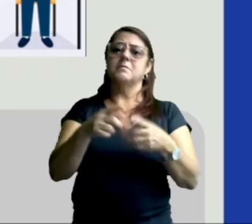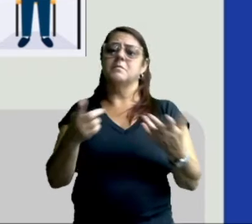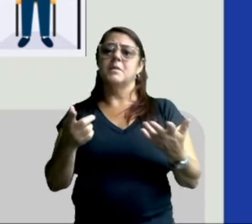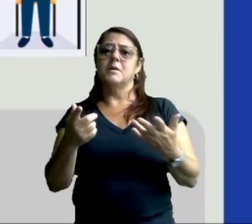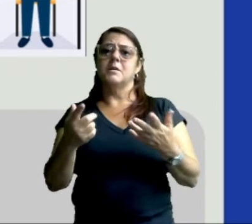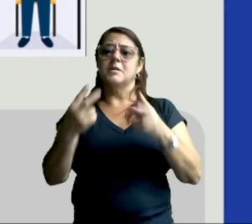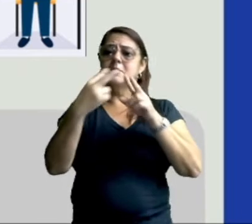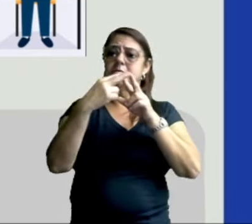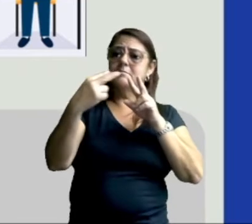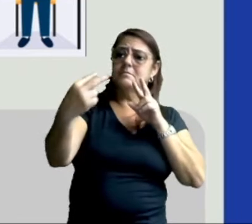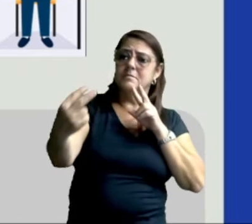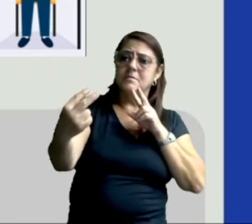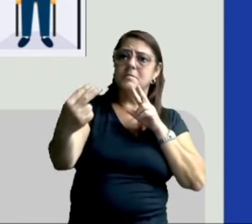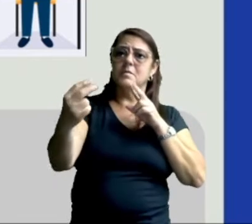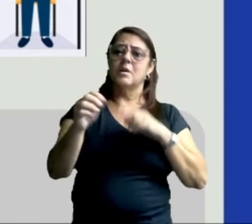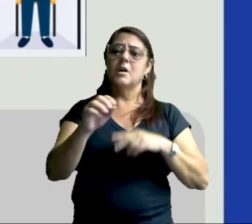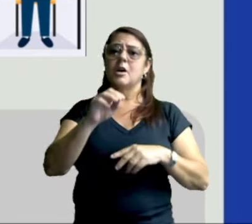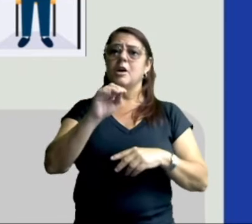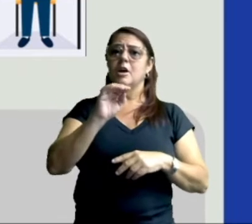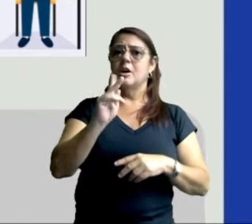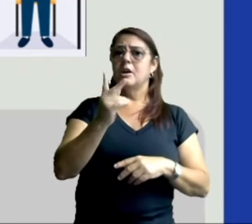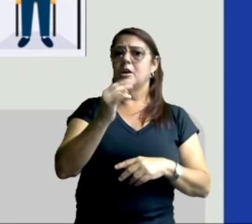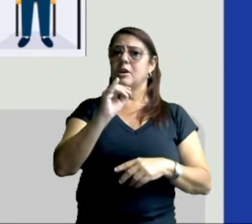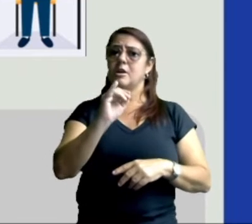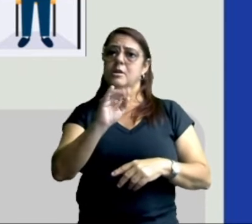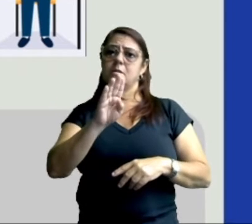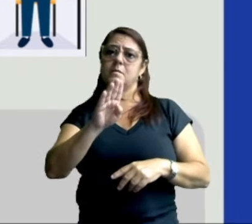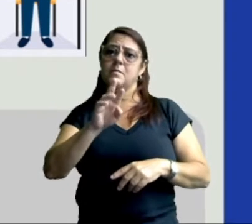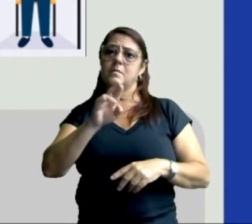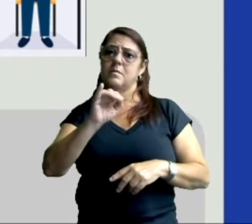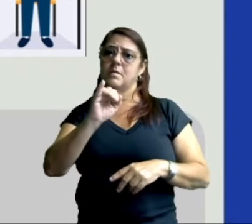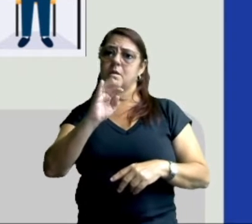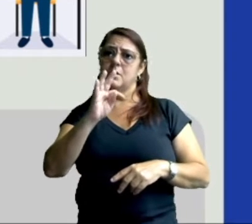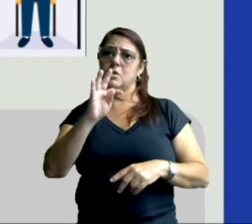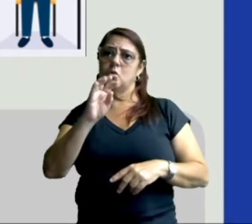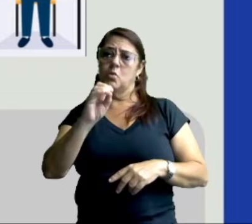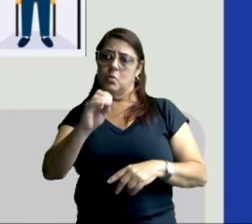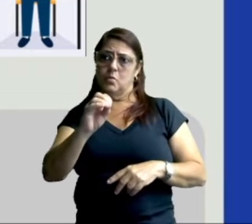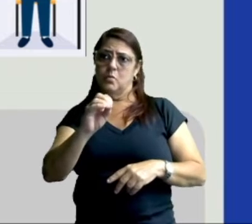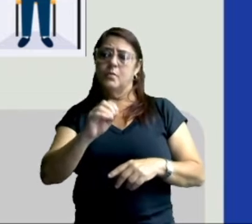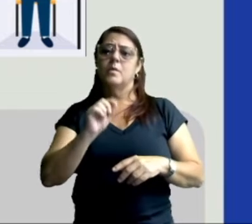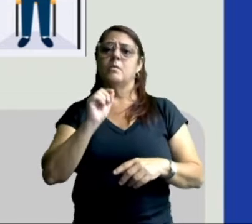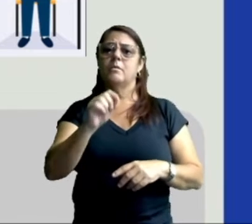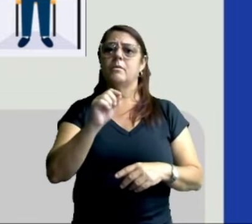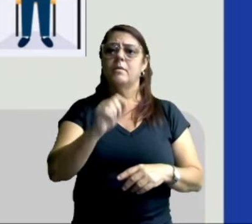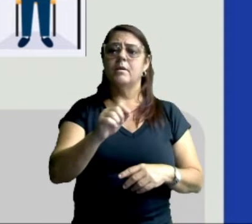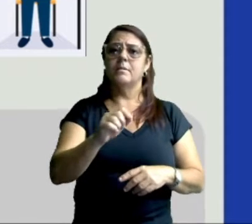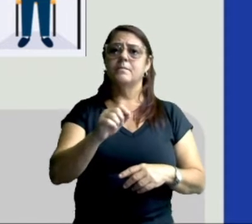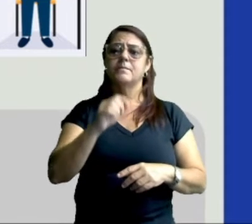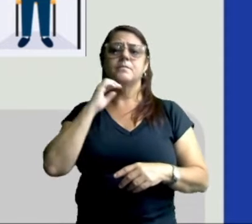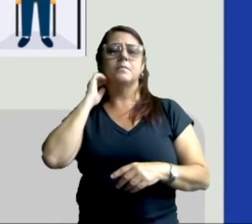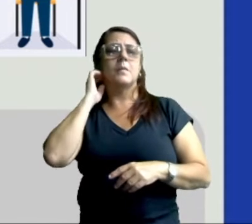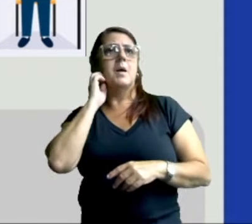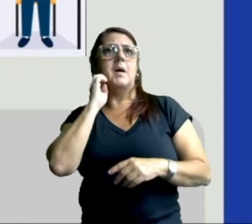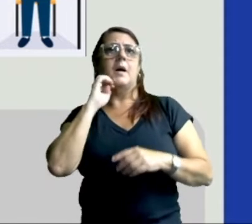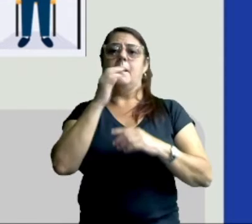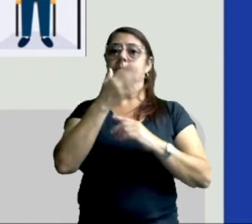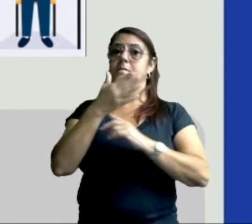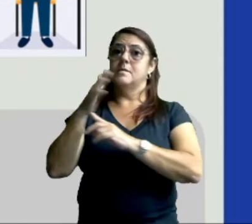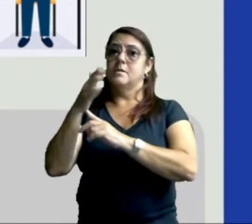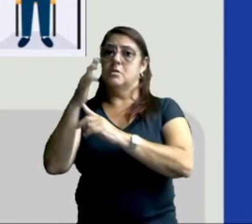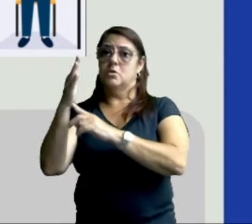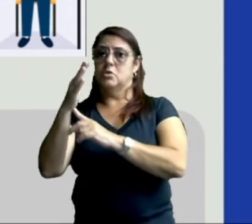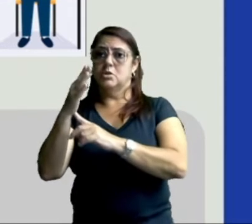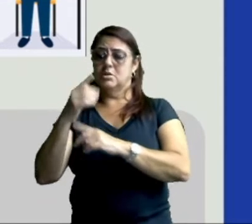chamamos de ensino híbrido, né? Ou seja, a gente observa que a tecnologia, por